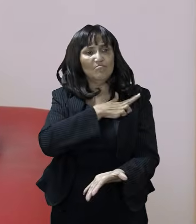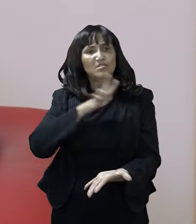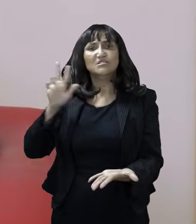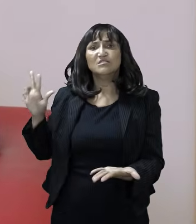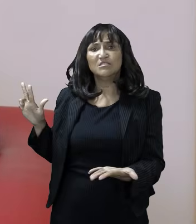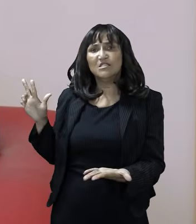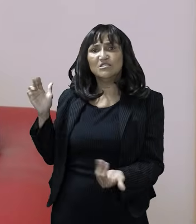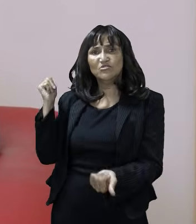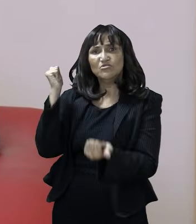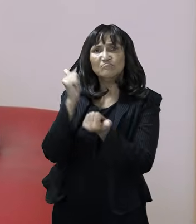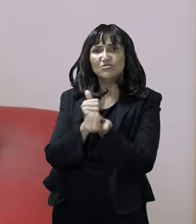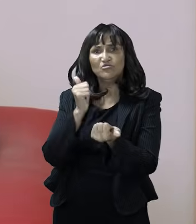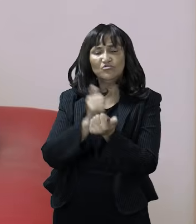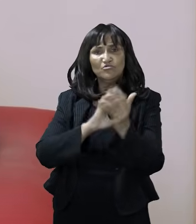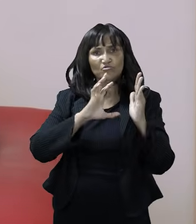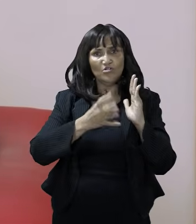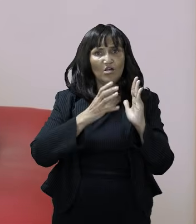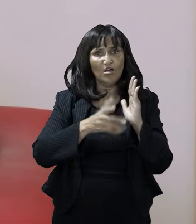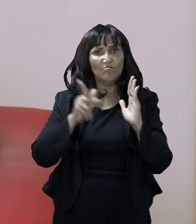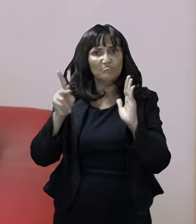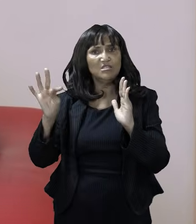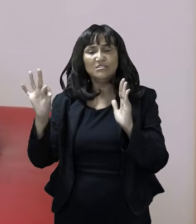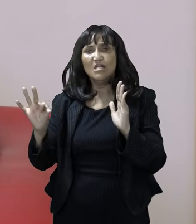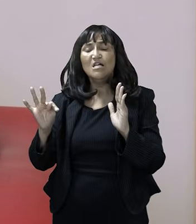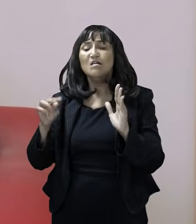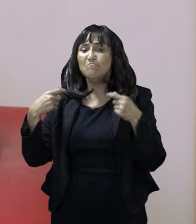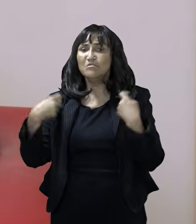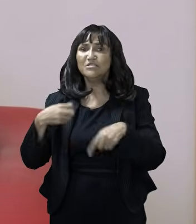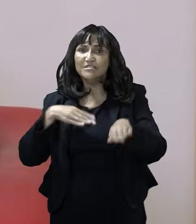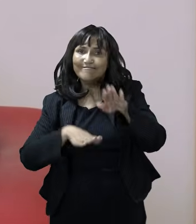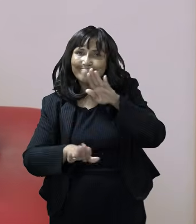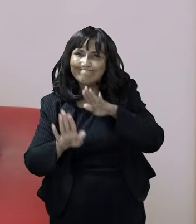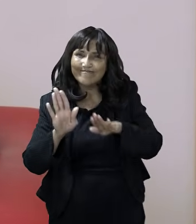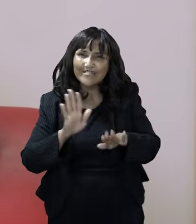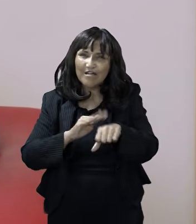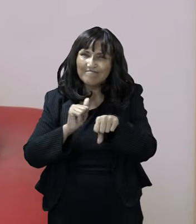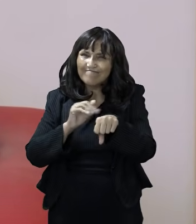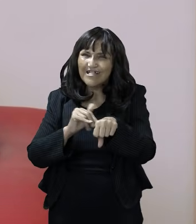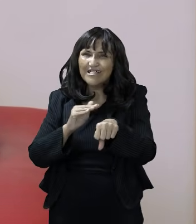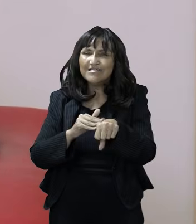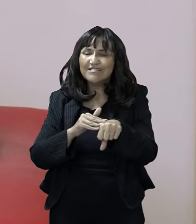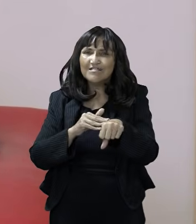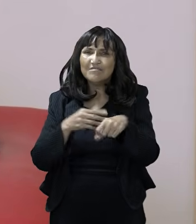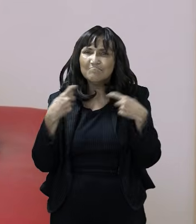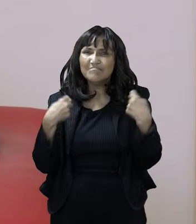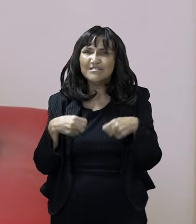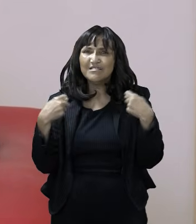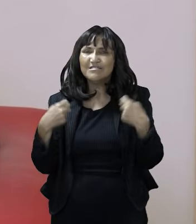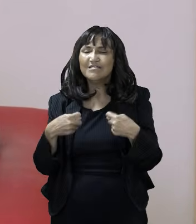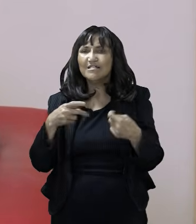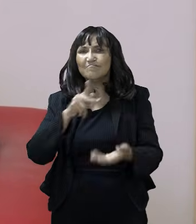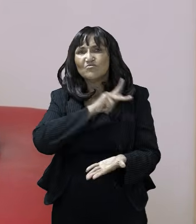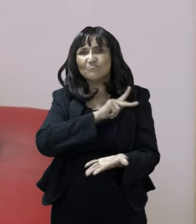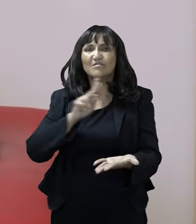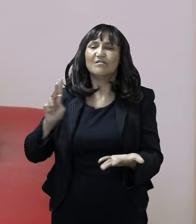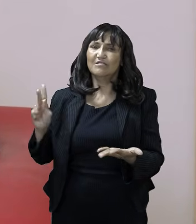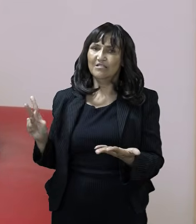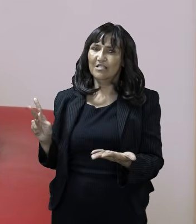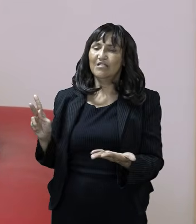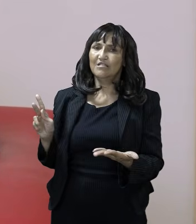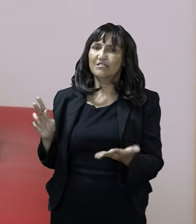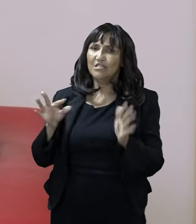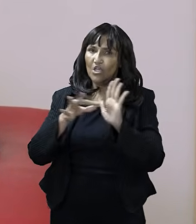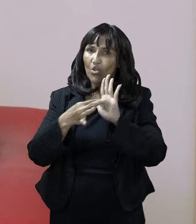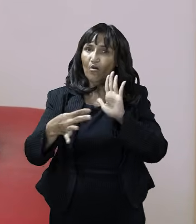substituto dele é o PT. Então nós temos que cuidar com carinho. E a gente precisa dele também, que ele opine, né? Que ele diga o que ele